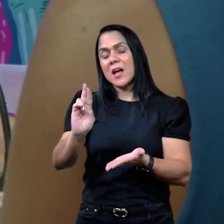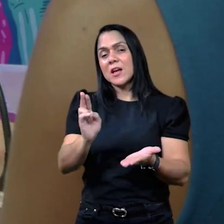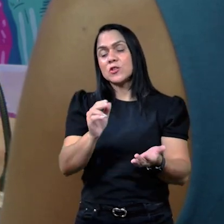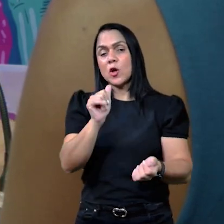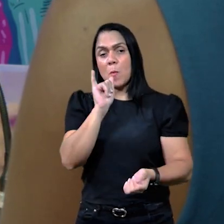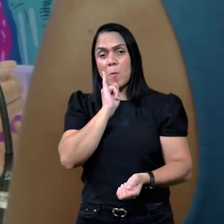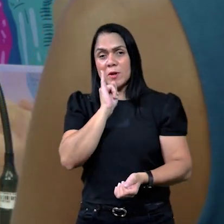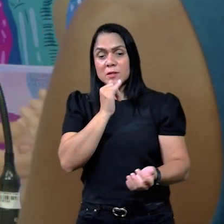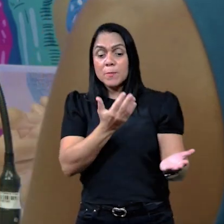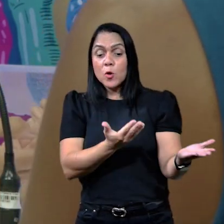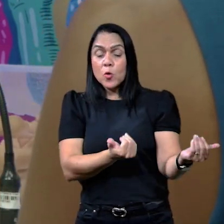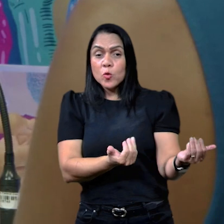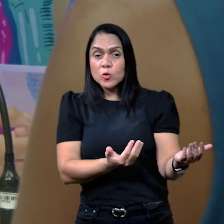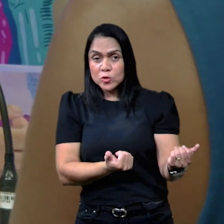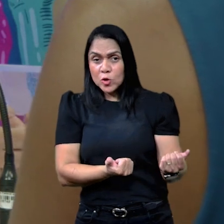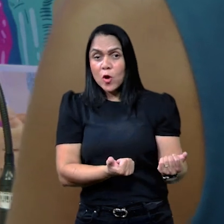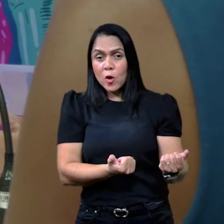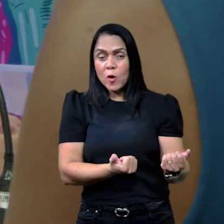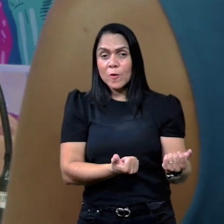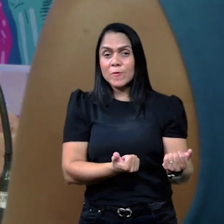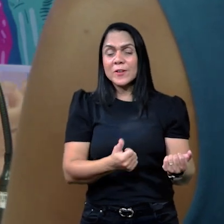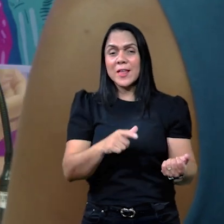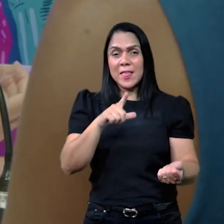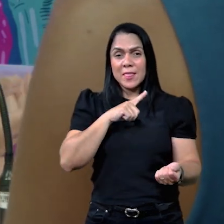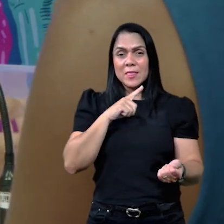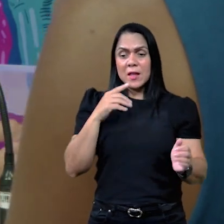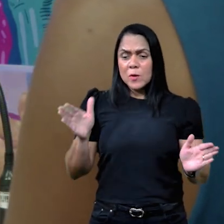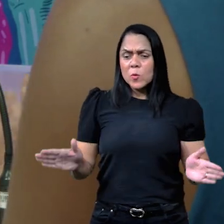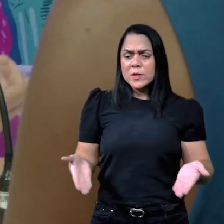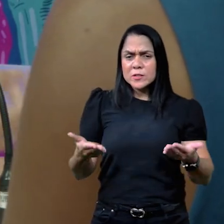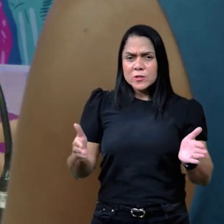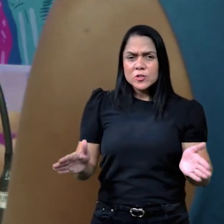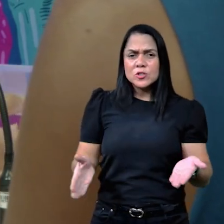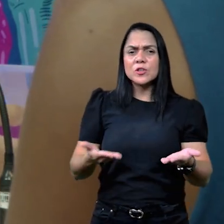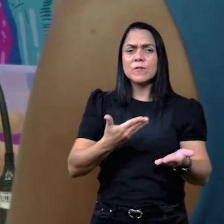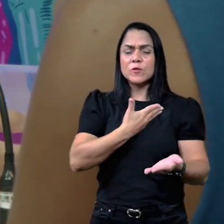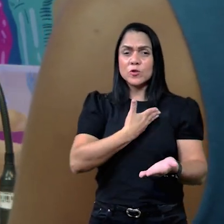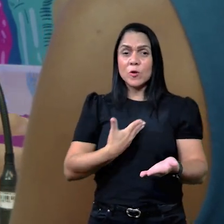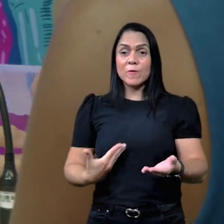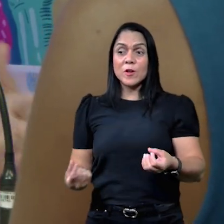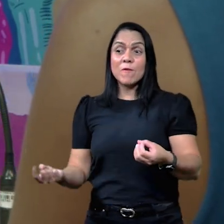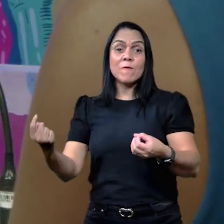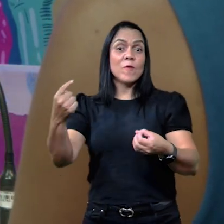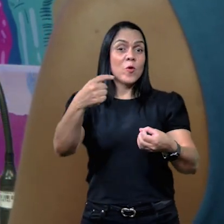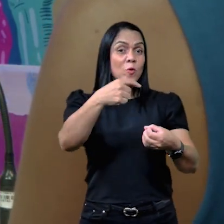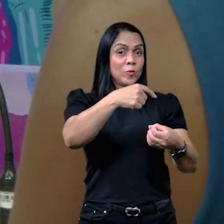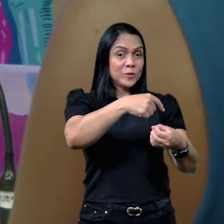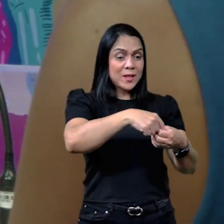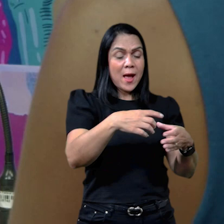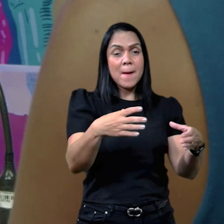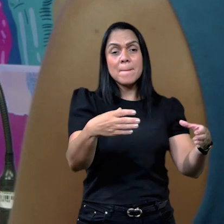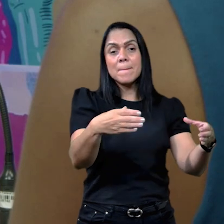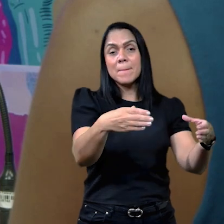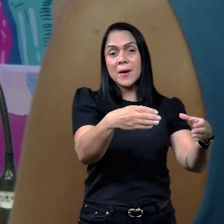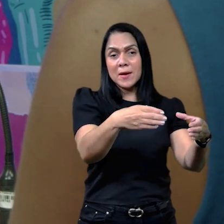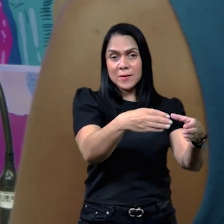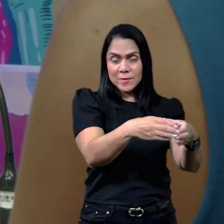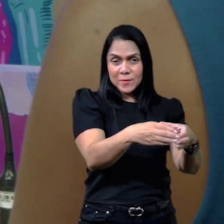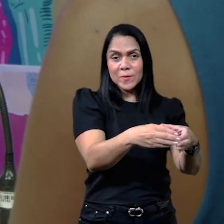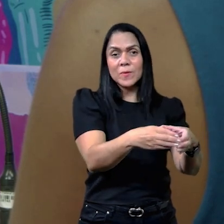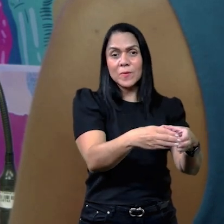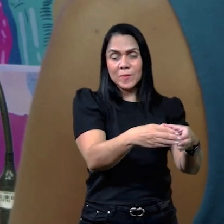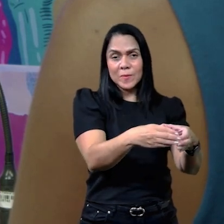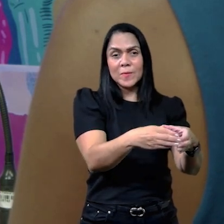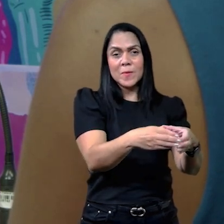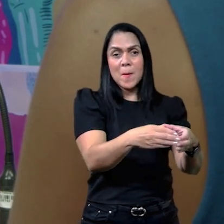jovens, por exemplo, há um incentivo por parte, não sei, do governo deles retornarem para essas comunidades locais